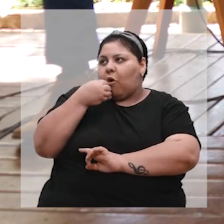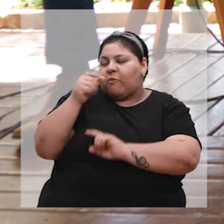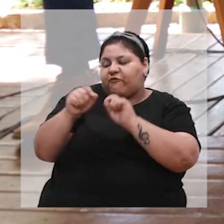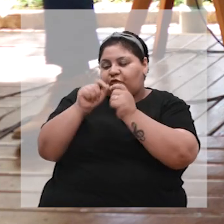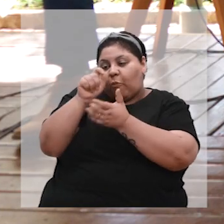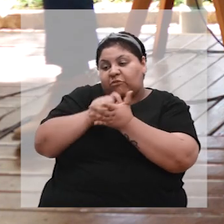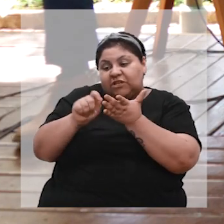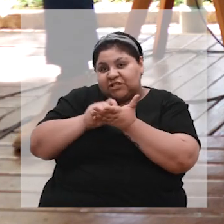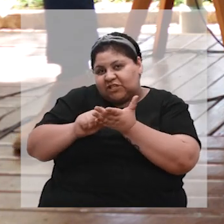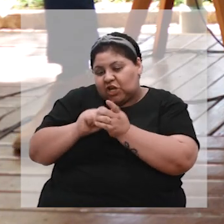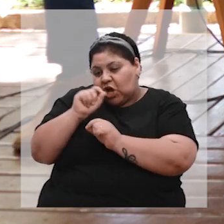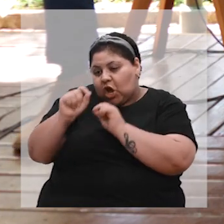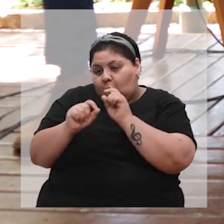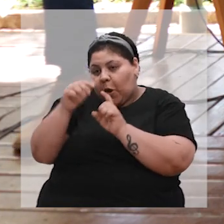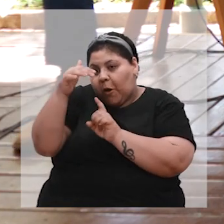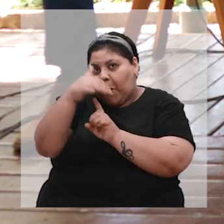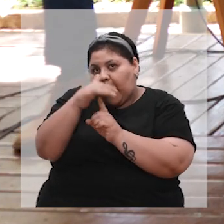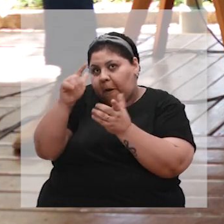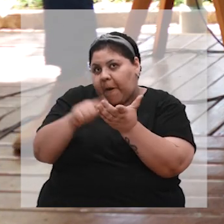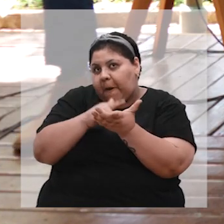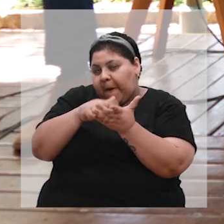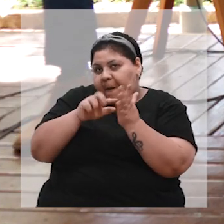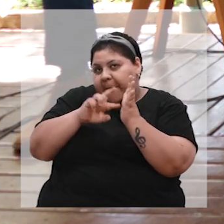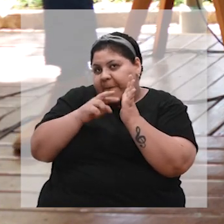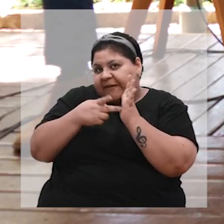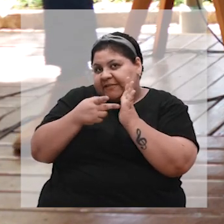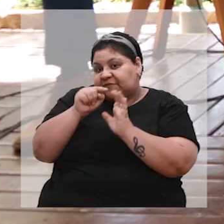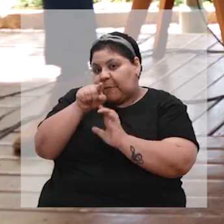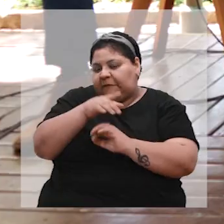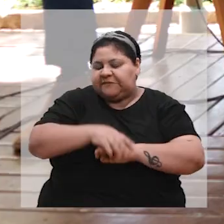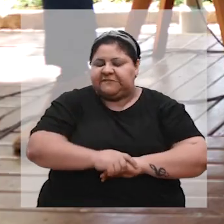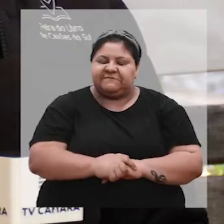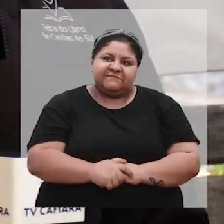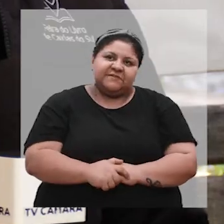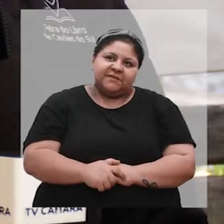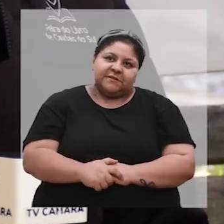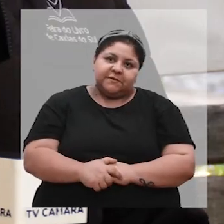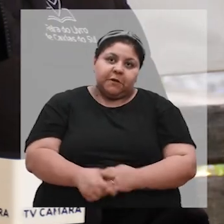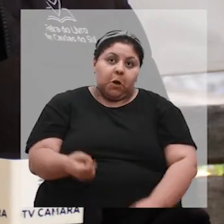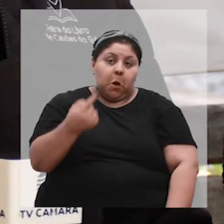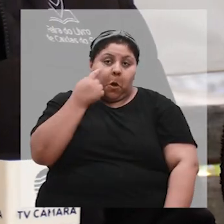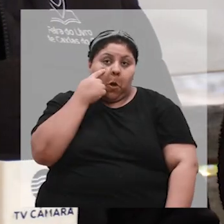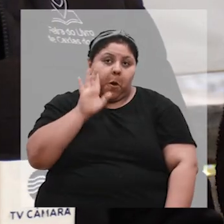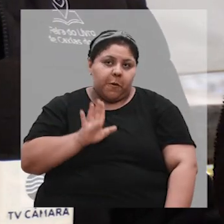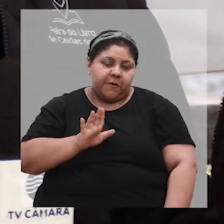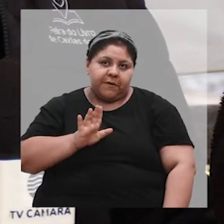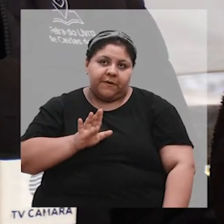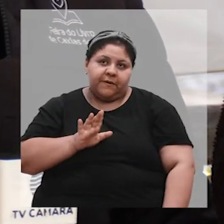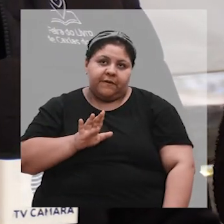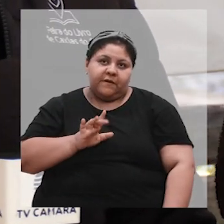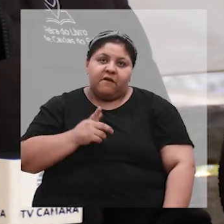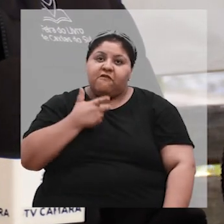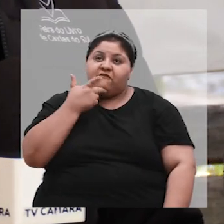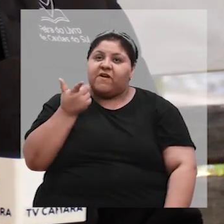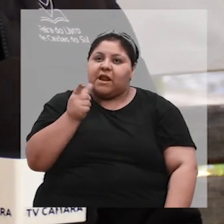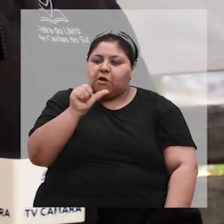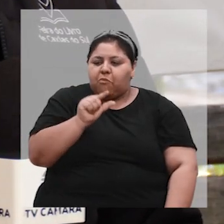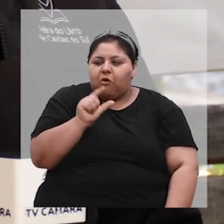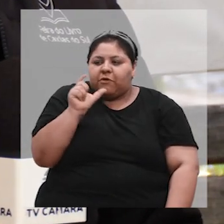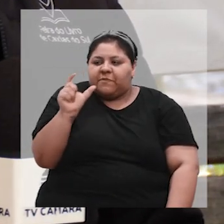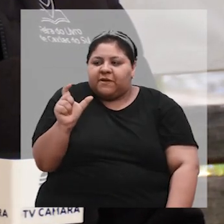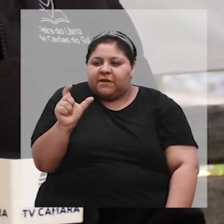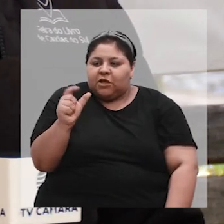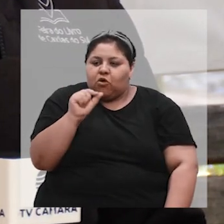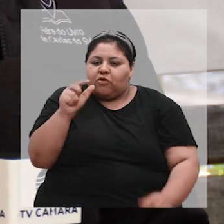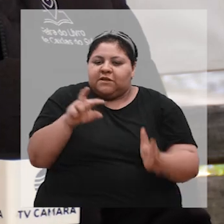claro, como escritora, o que a Feira do Livro significa para você? Olha, colocar em poucas palavras o que a